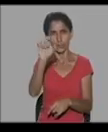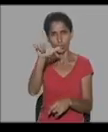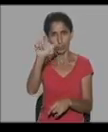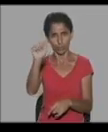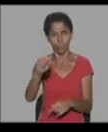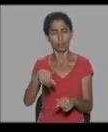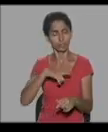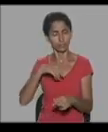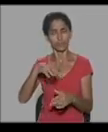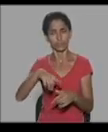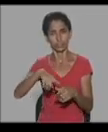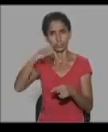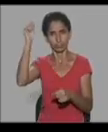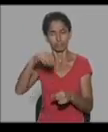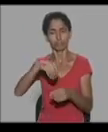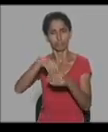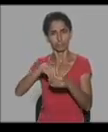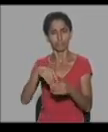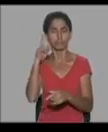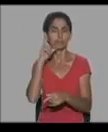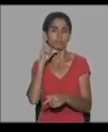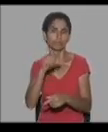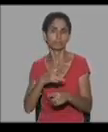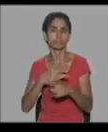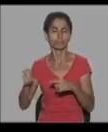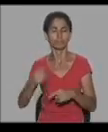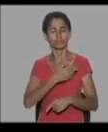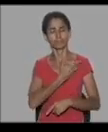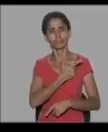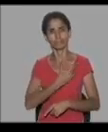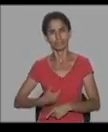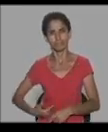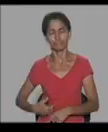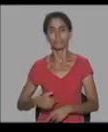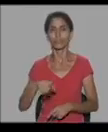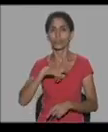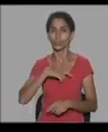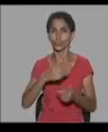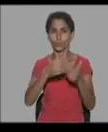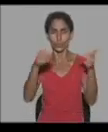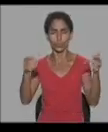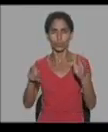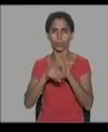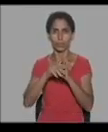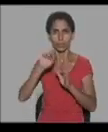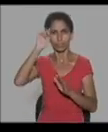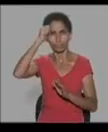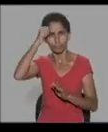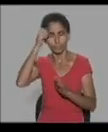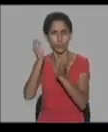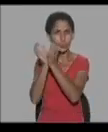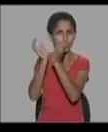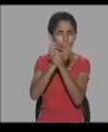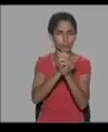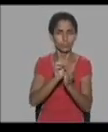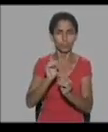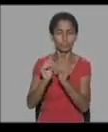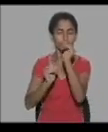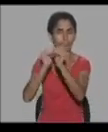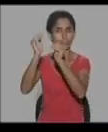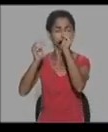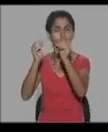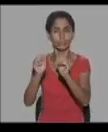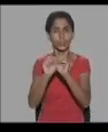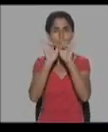movimento, todas essas questões ligadas à questão da afrodescendência, estava muito forte, estava numa ascensão muito